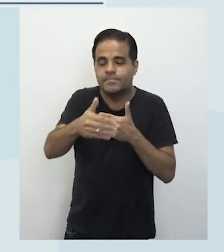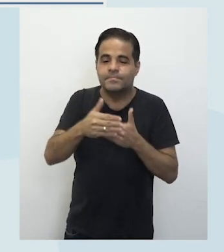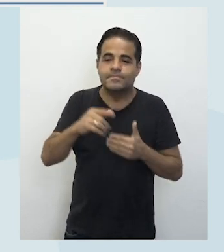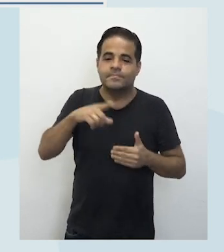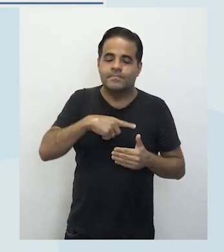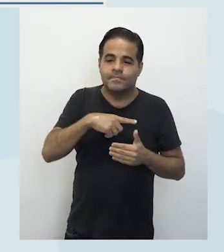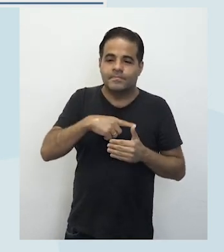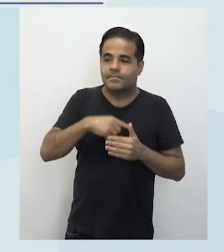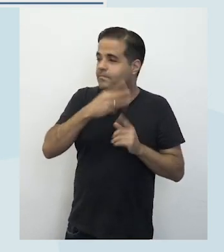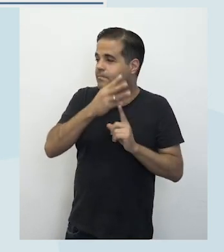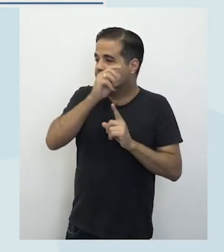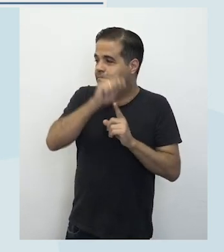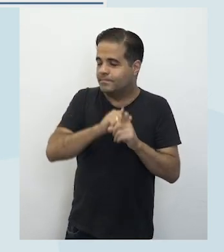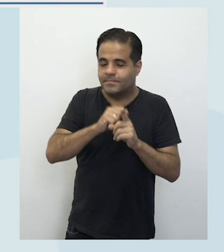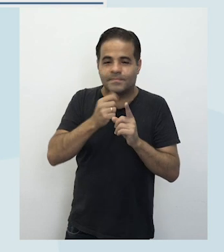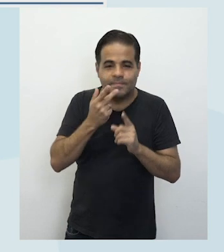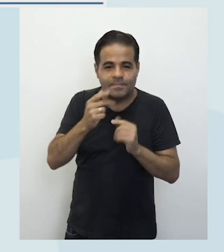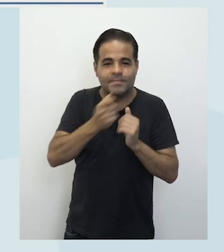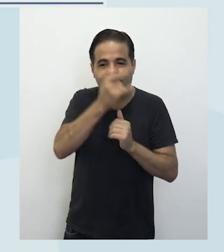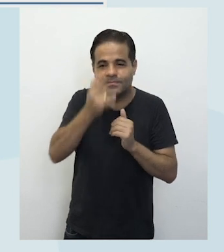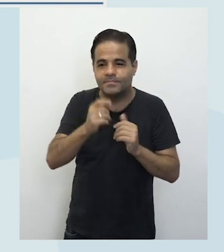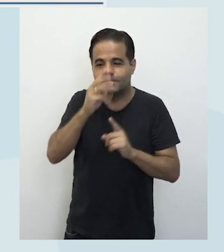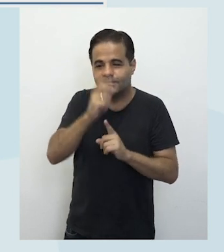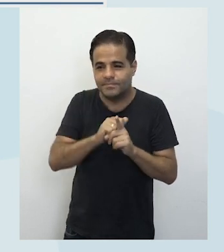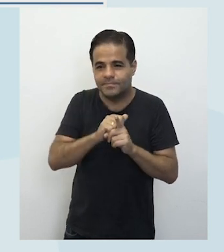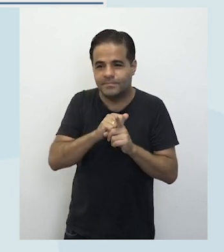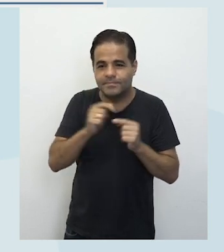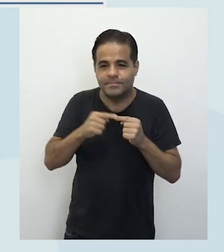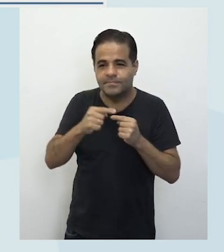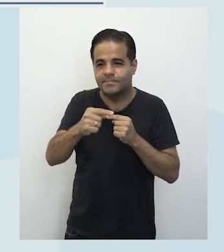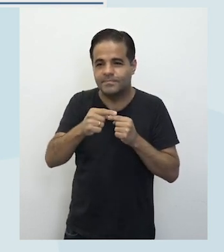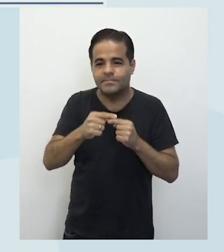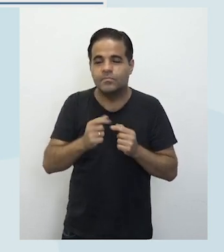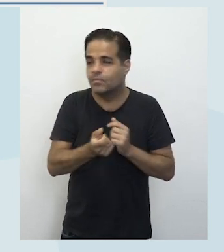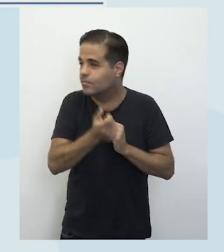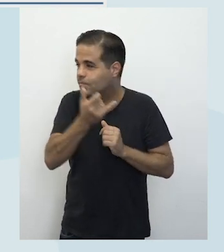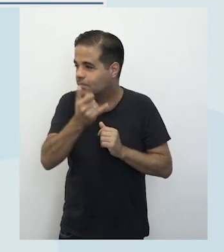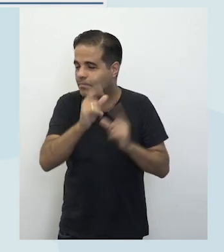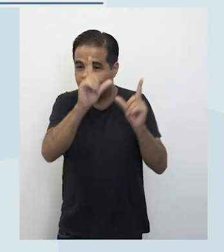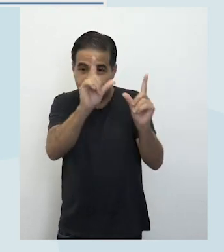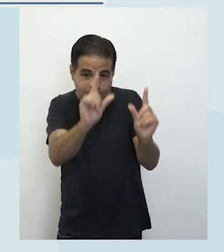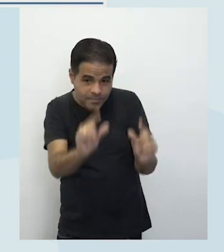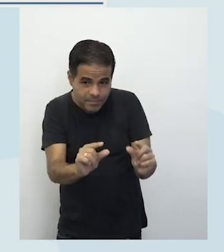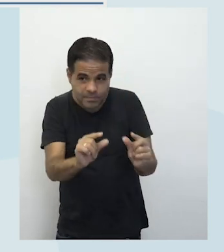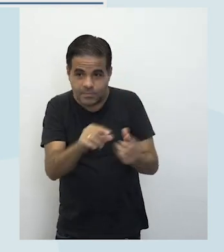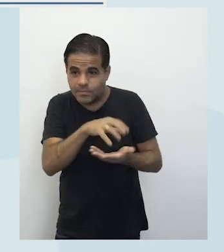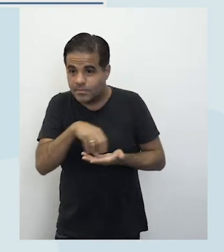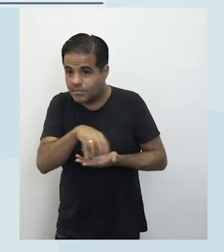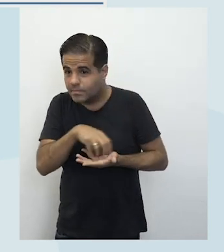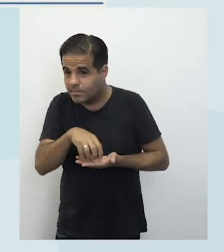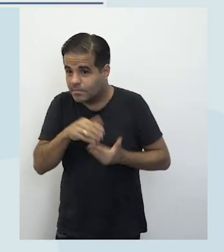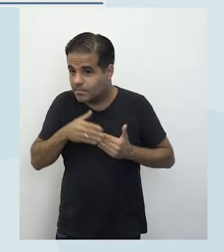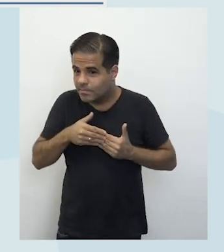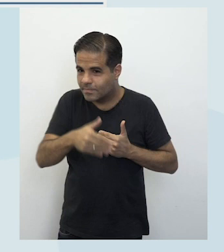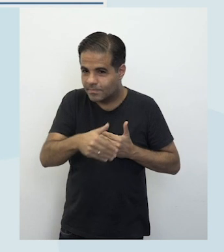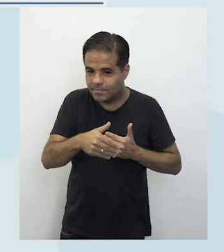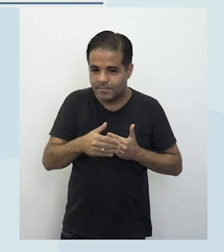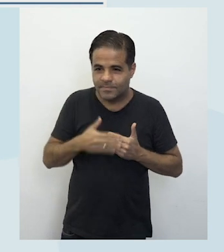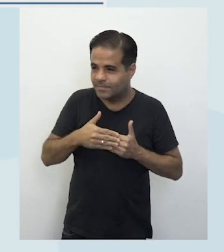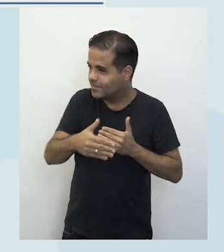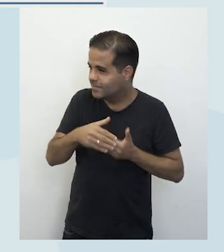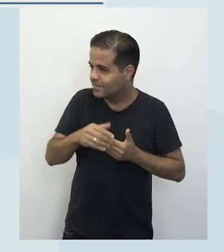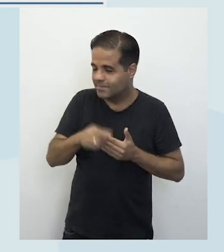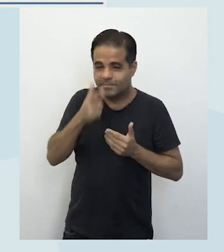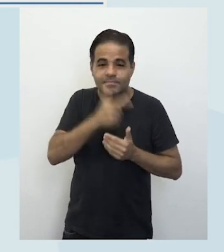por trimestre o quanto cresceu ou o quanto regrediu o PIB por setor. Então, a gente consegue